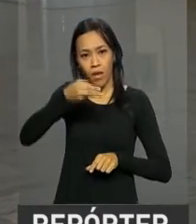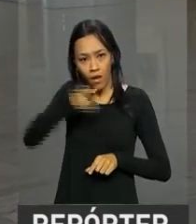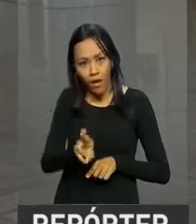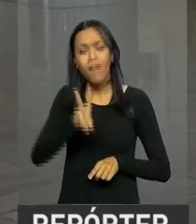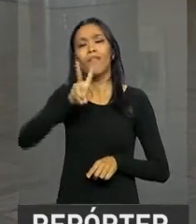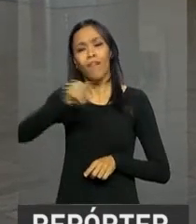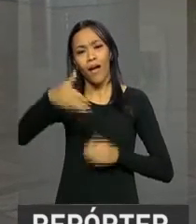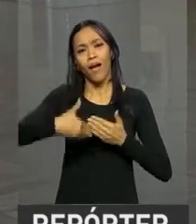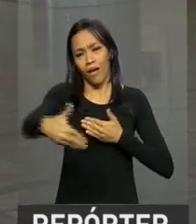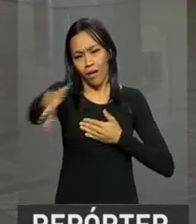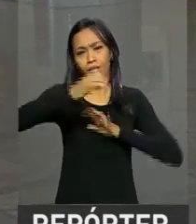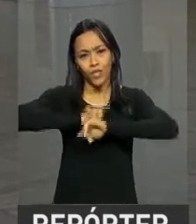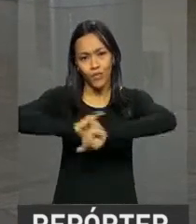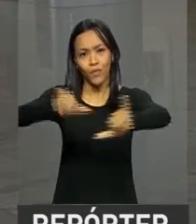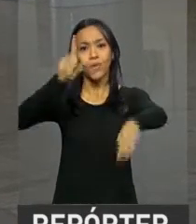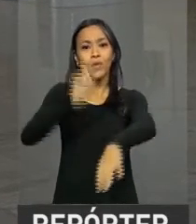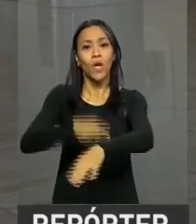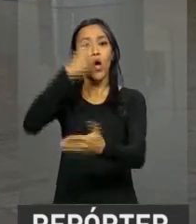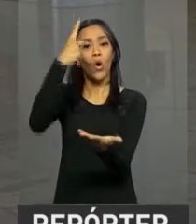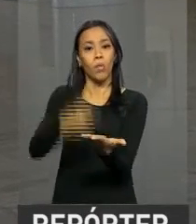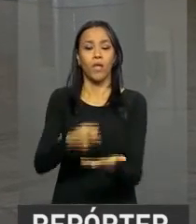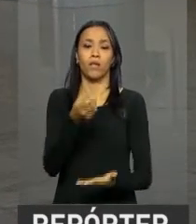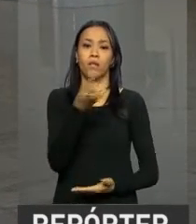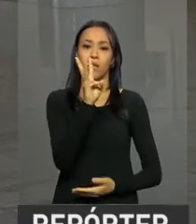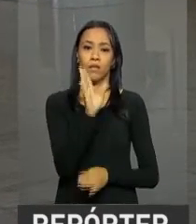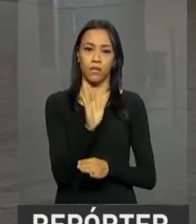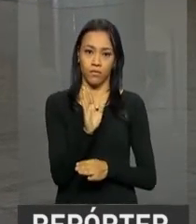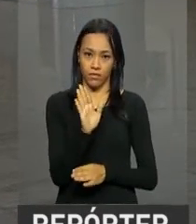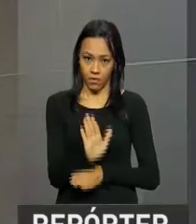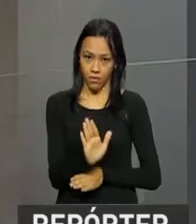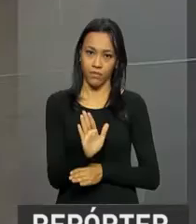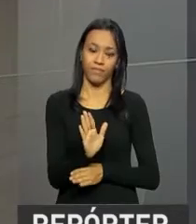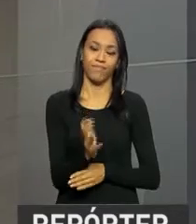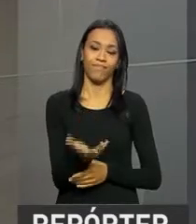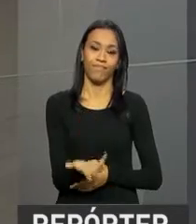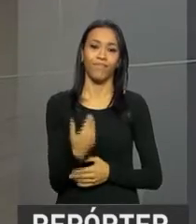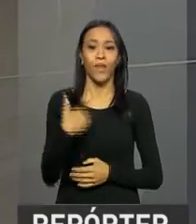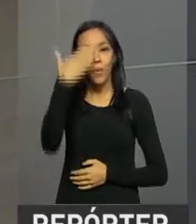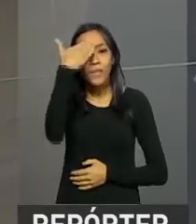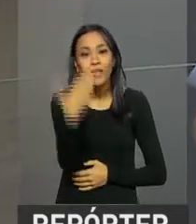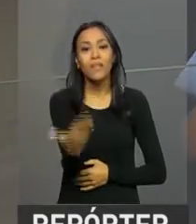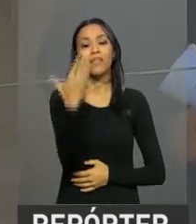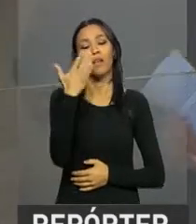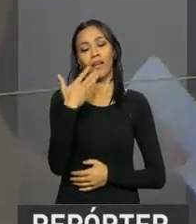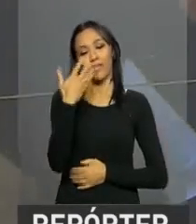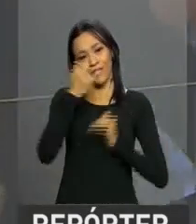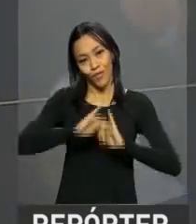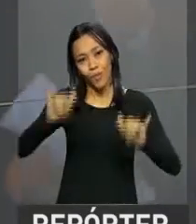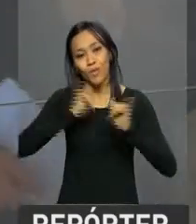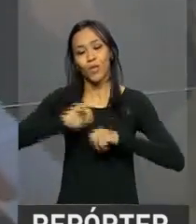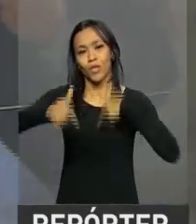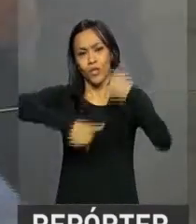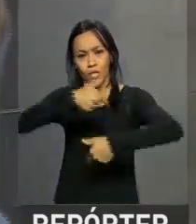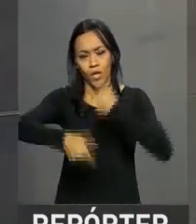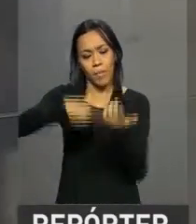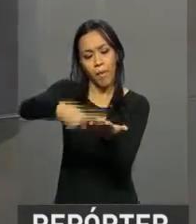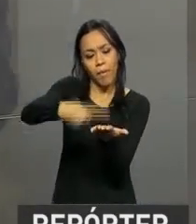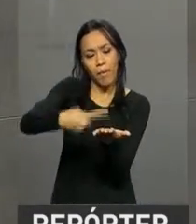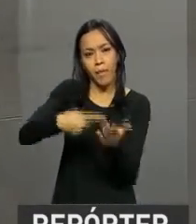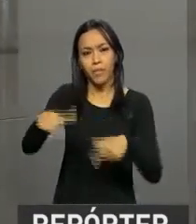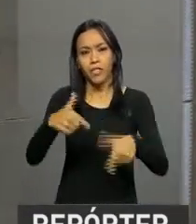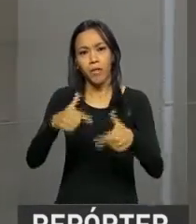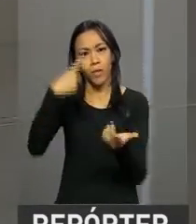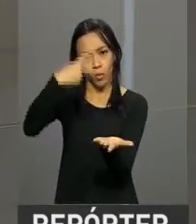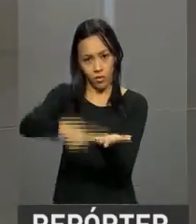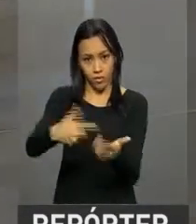coletiva está marcada para às 3 horas da tarde jaime com você joão obrigado pelas informações da agenda do presidente interino michel temer é e